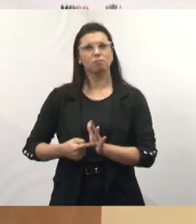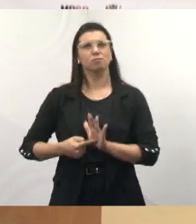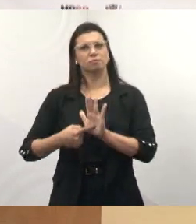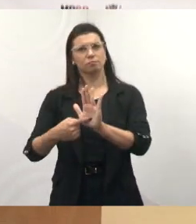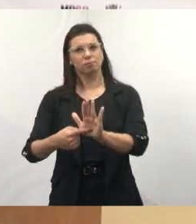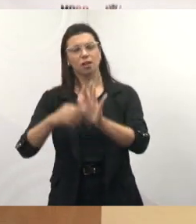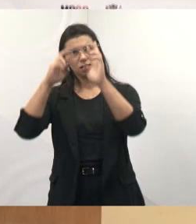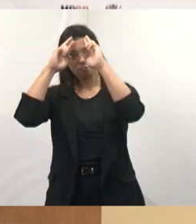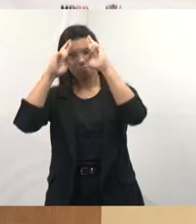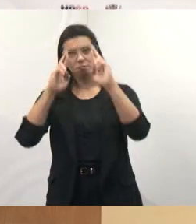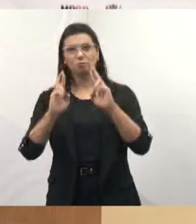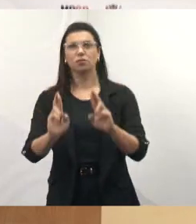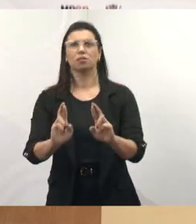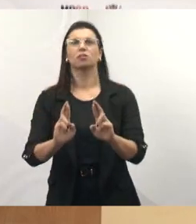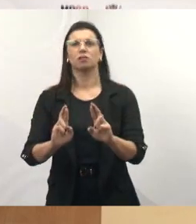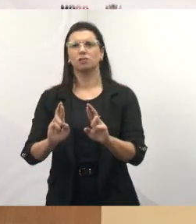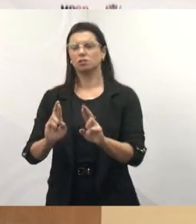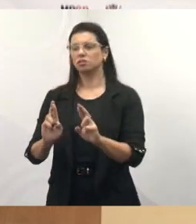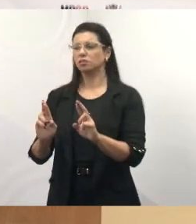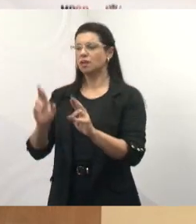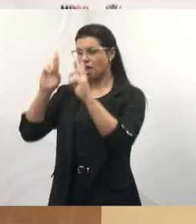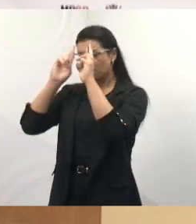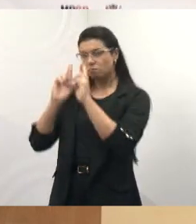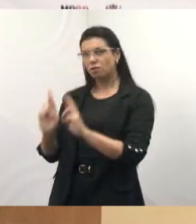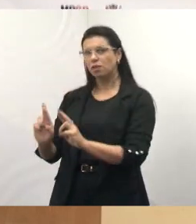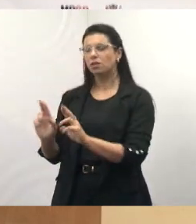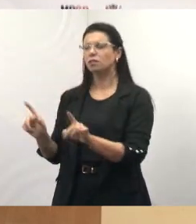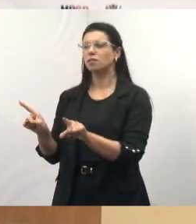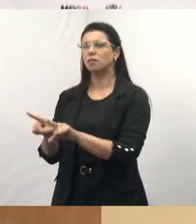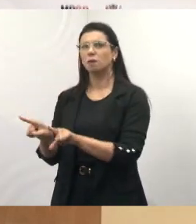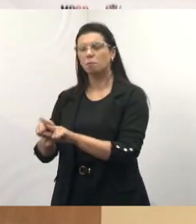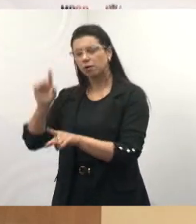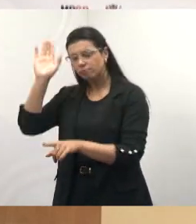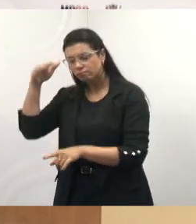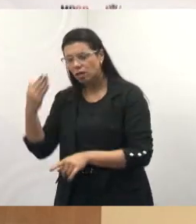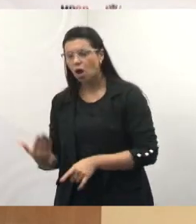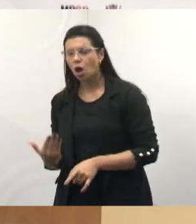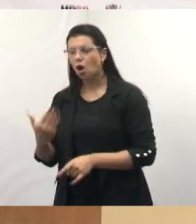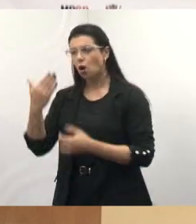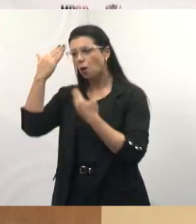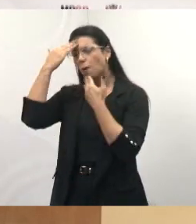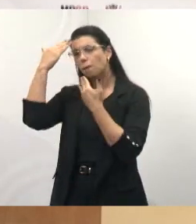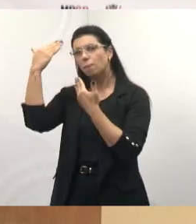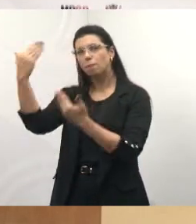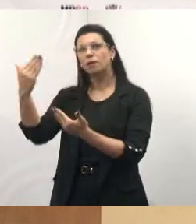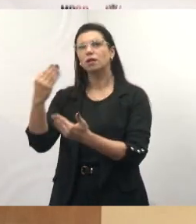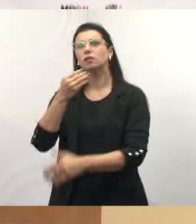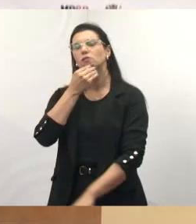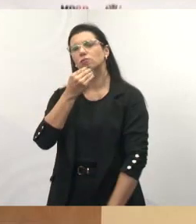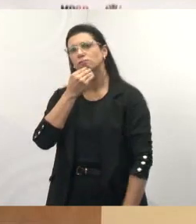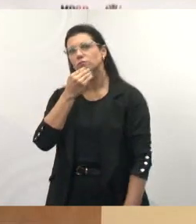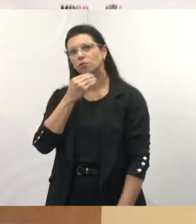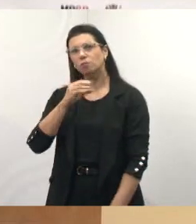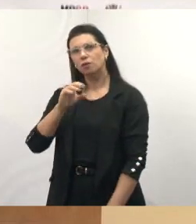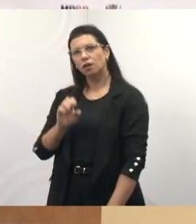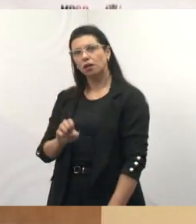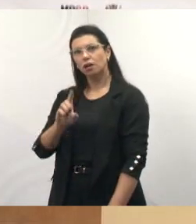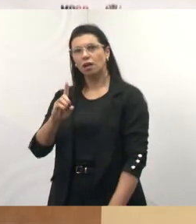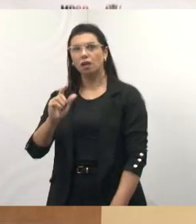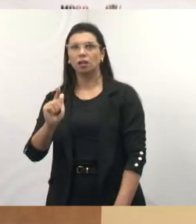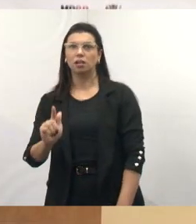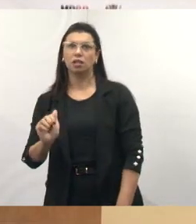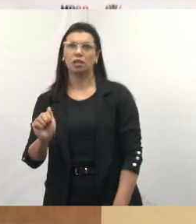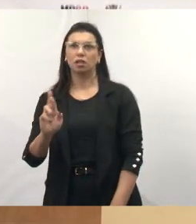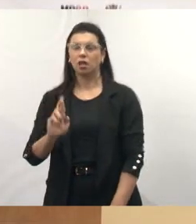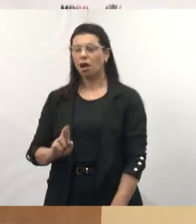e respeitosamente, saudar aqui mais uma vez o Sazak. Muito obrigado pela sua honestidade, pela sua